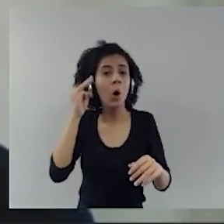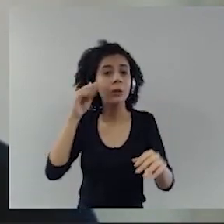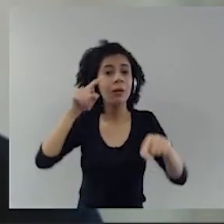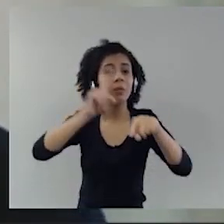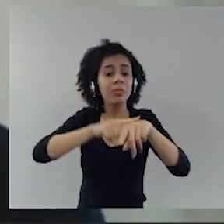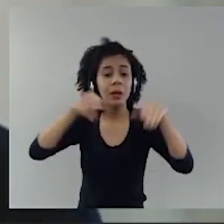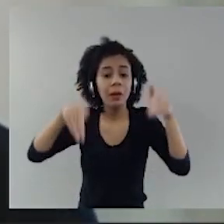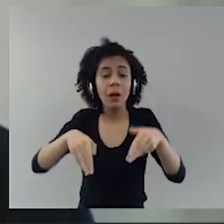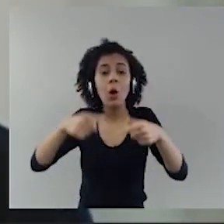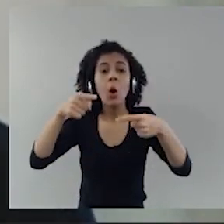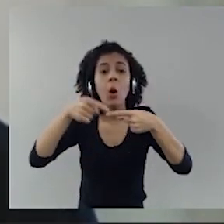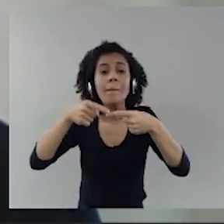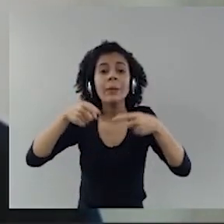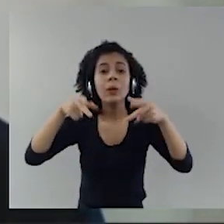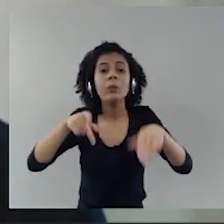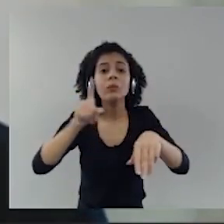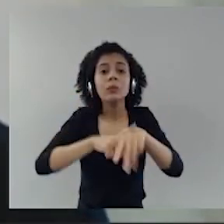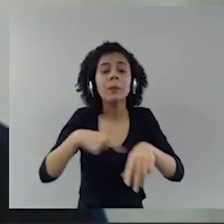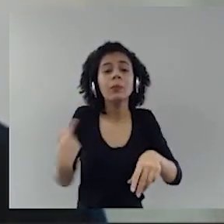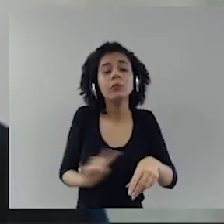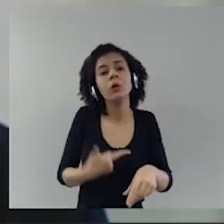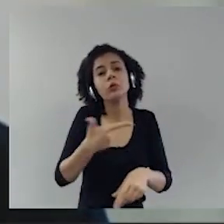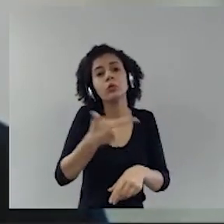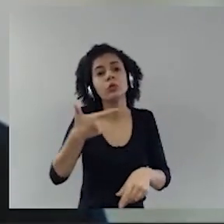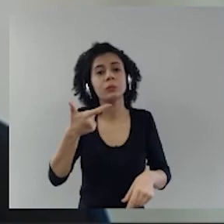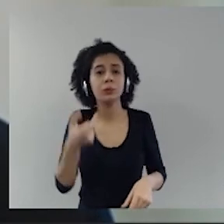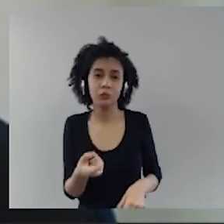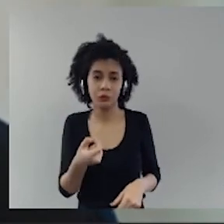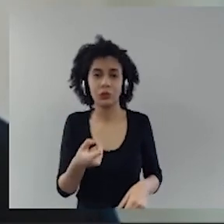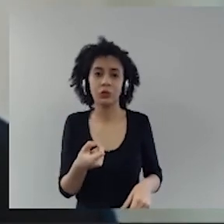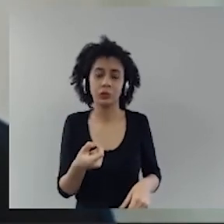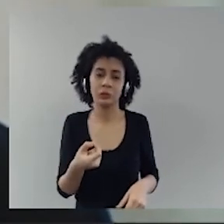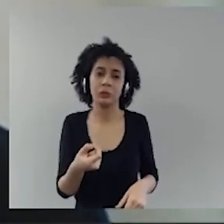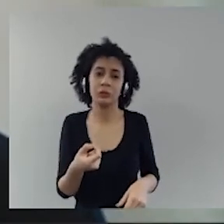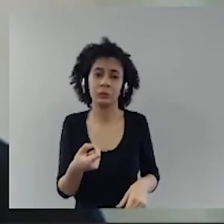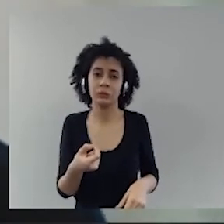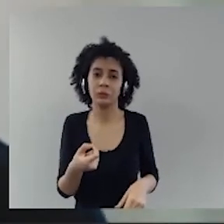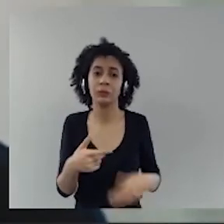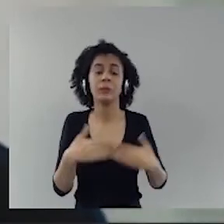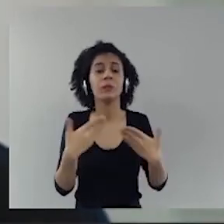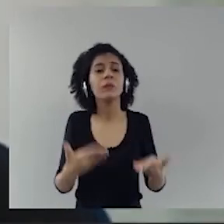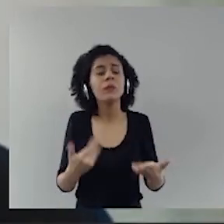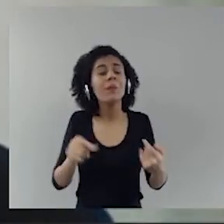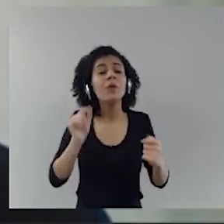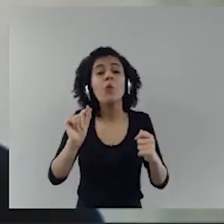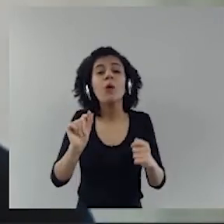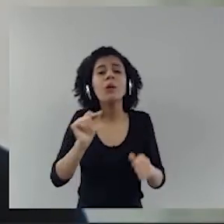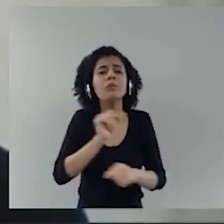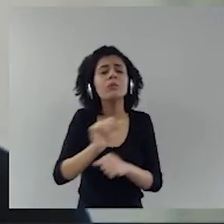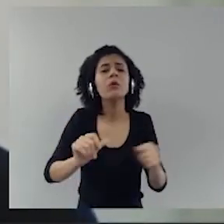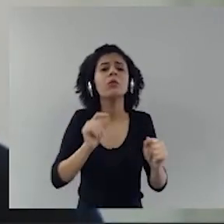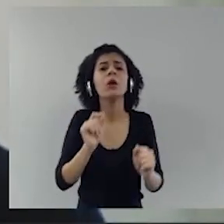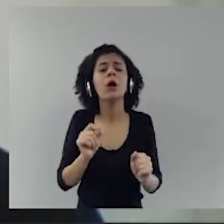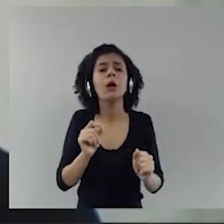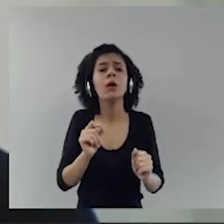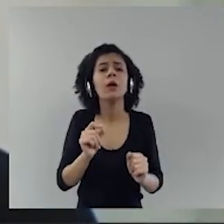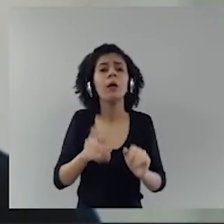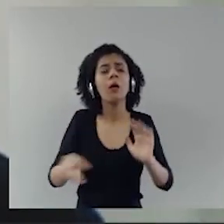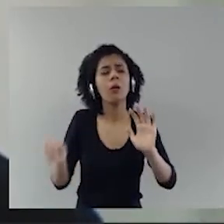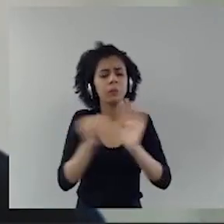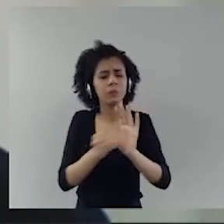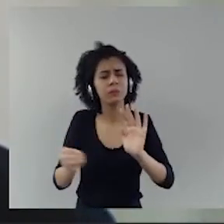adequada esta realidade que vivemos hoje no ano de 2020 uma realidade que